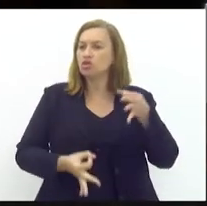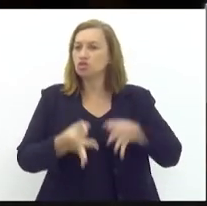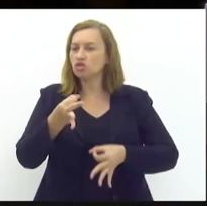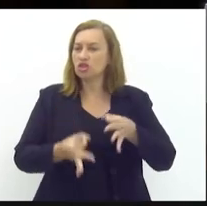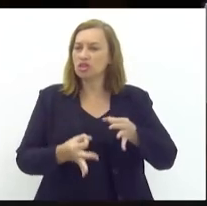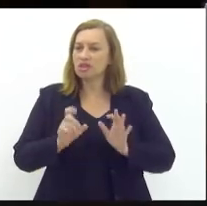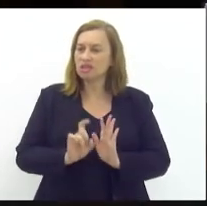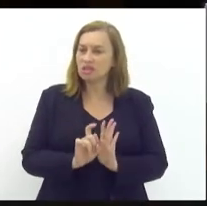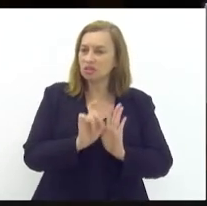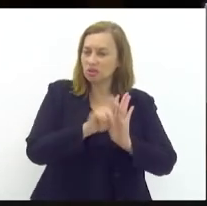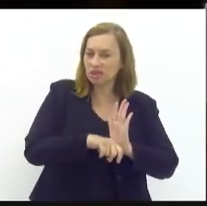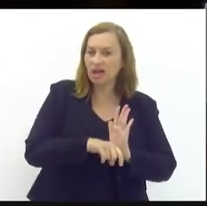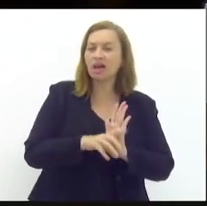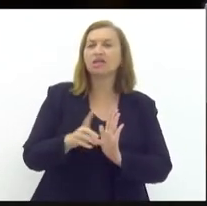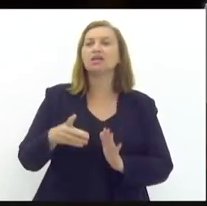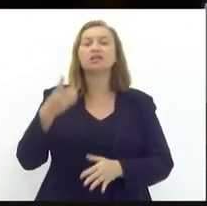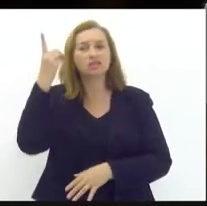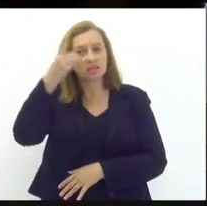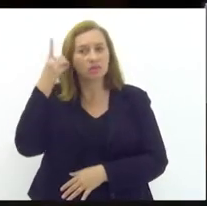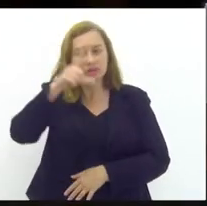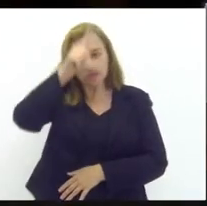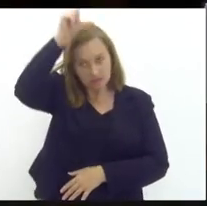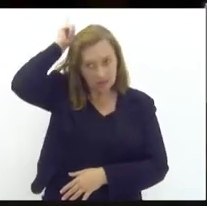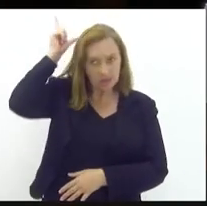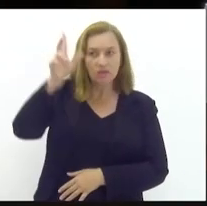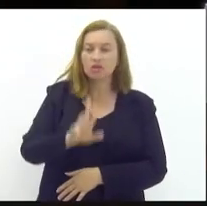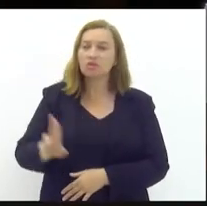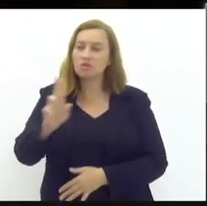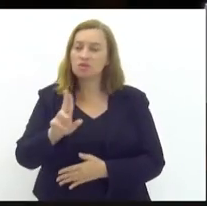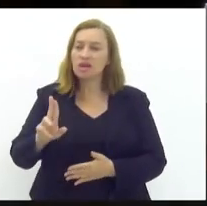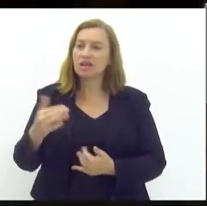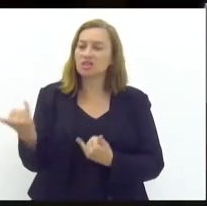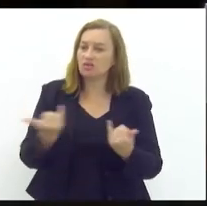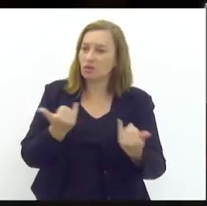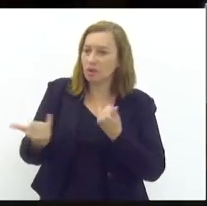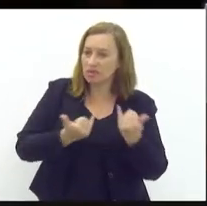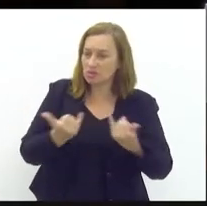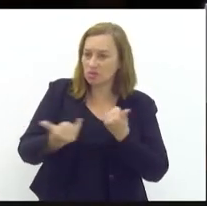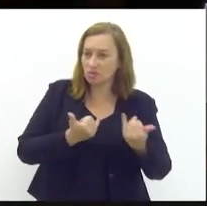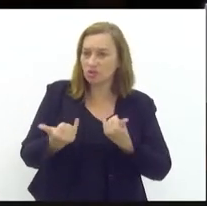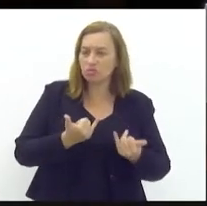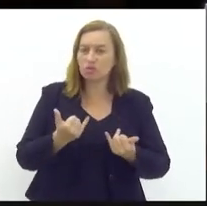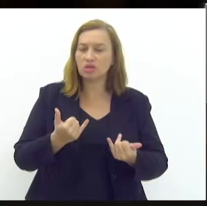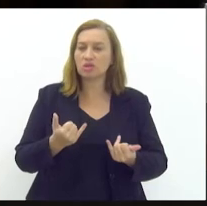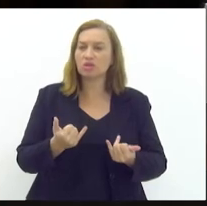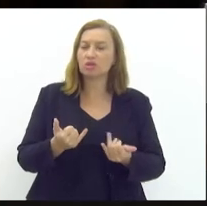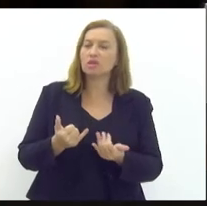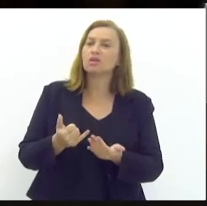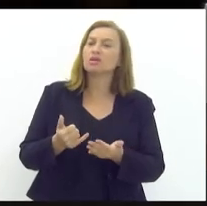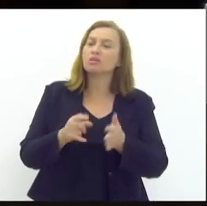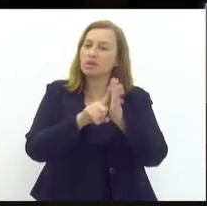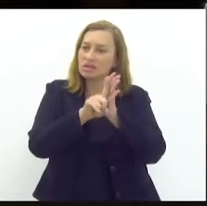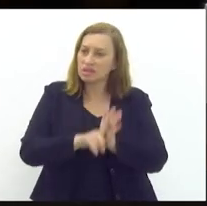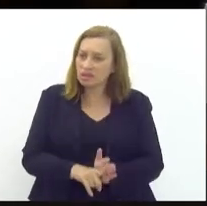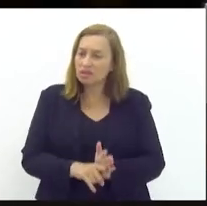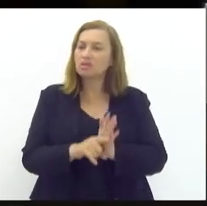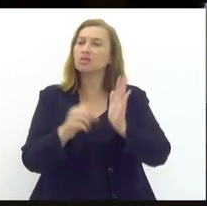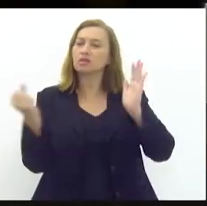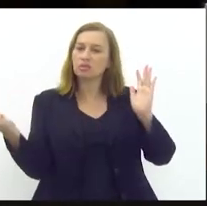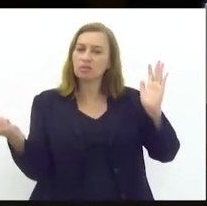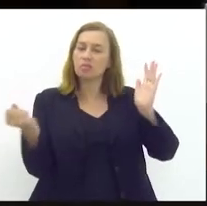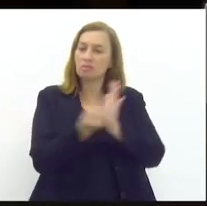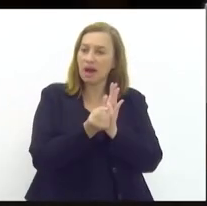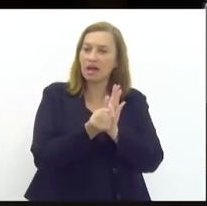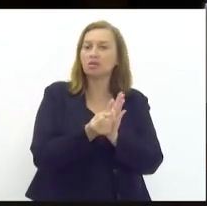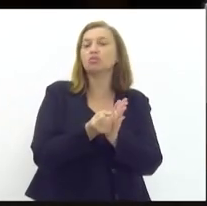o Luiz Paulo falou de outros colegas que usaram minhas bases de dados para fazer as suas estimativas sobre impactos que distributivos